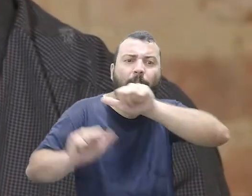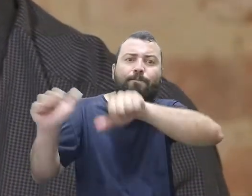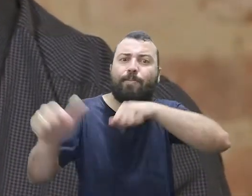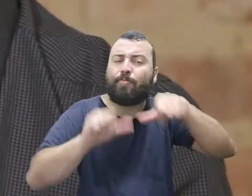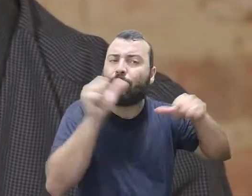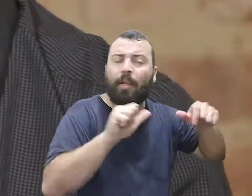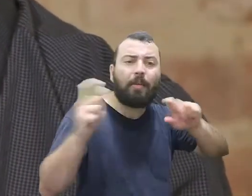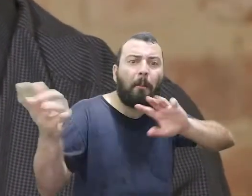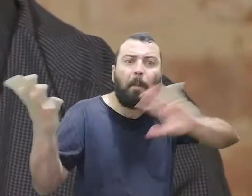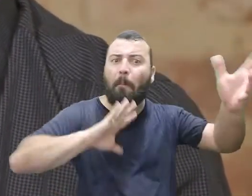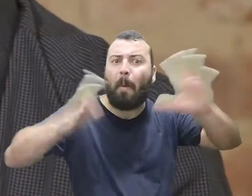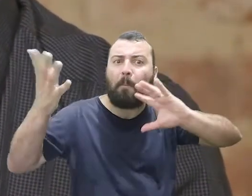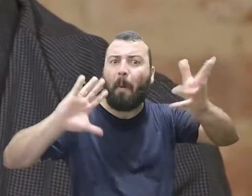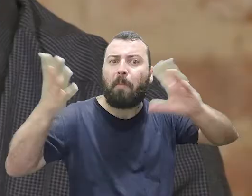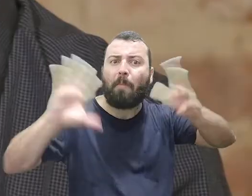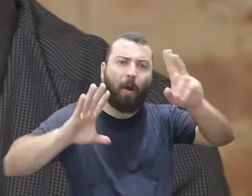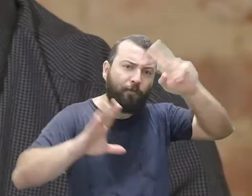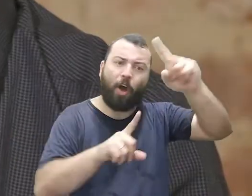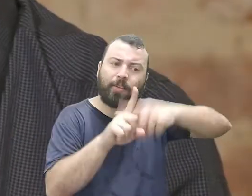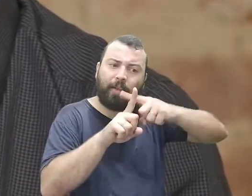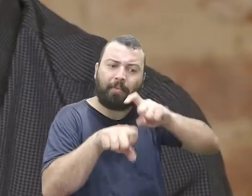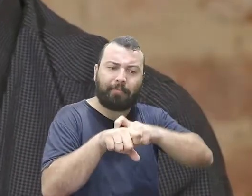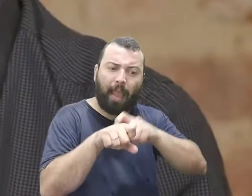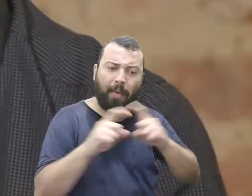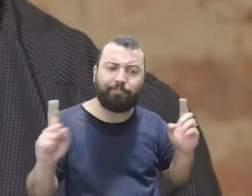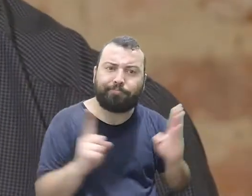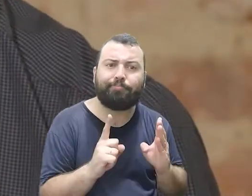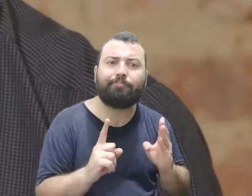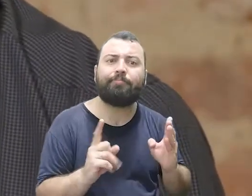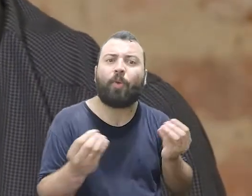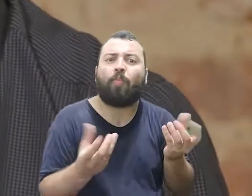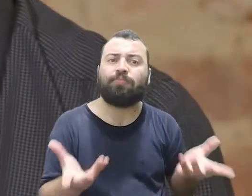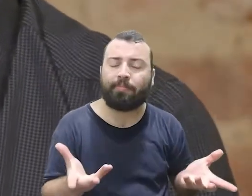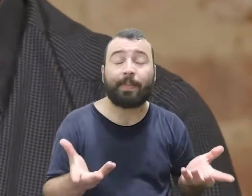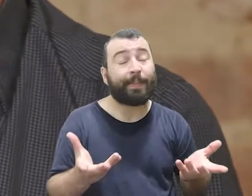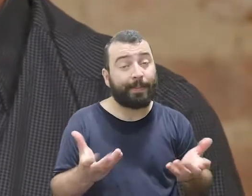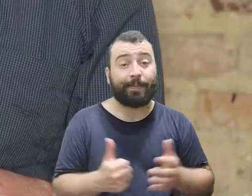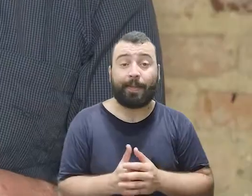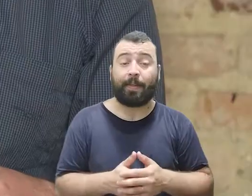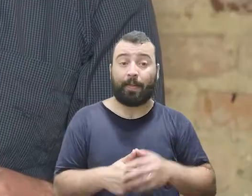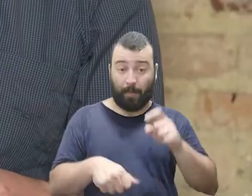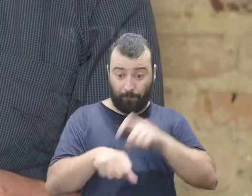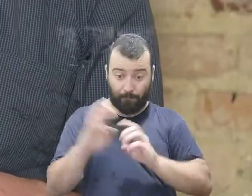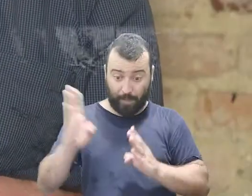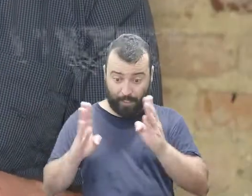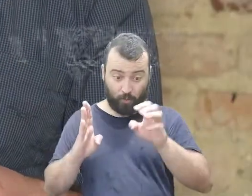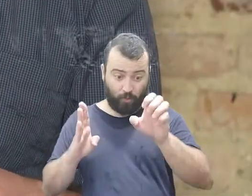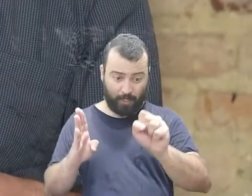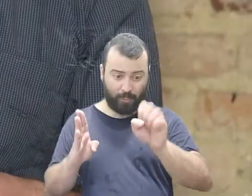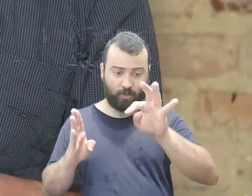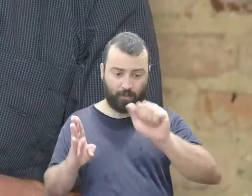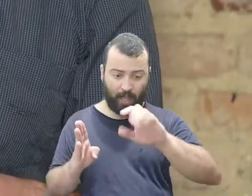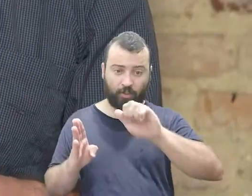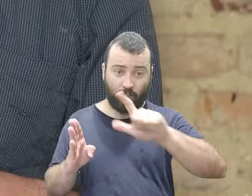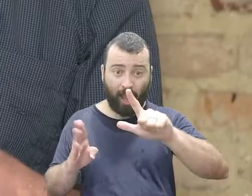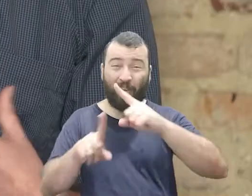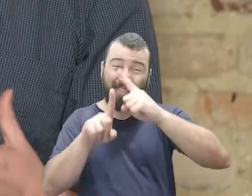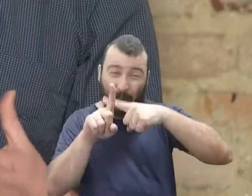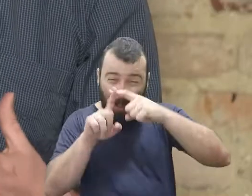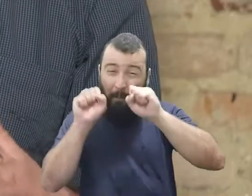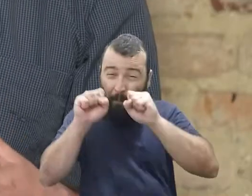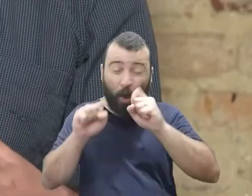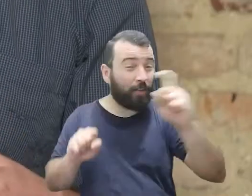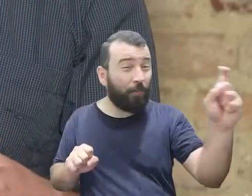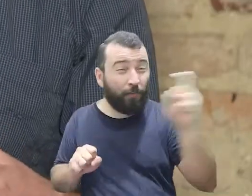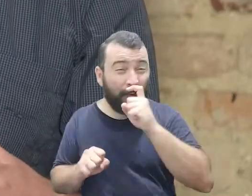essas mudanças tão abruptas de temperatura em espaço tão curto de tempo? De fato, durante um estadial, as temperaturas podem ficar